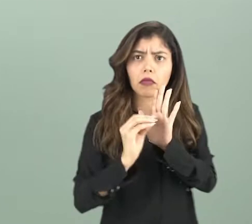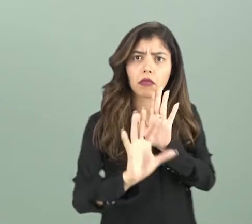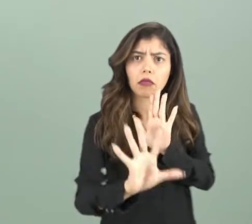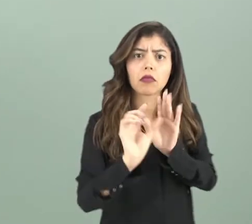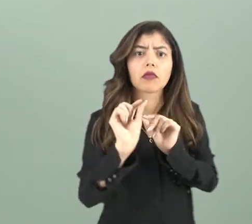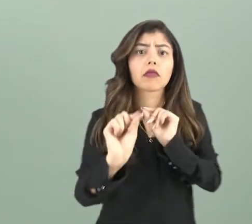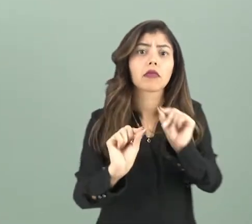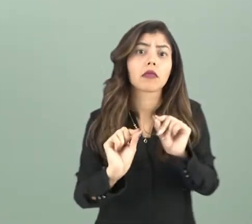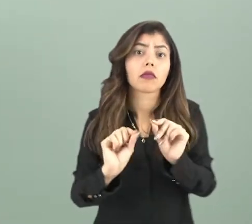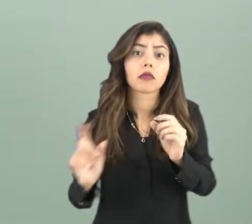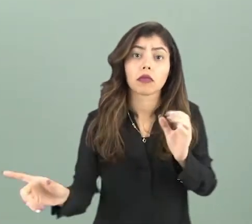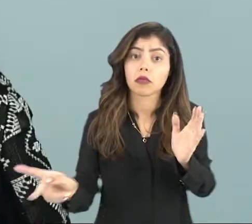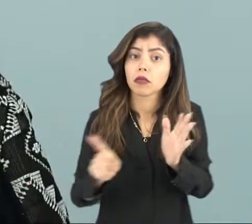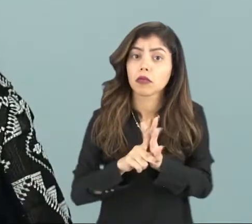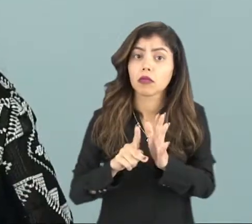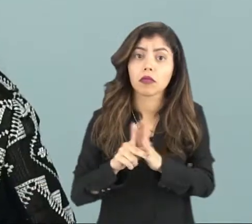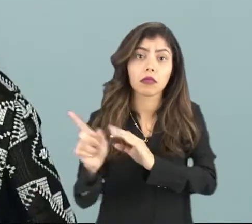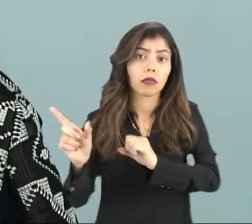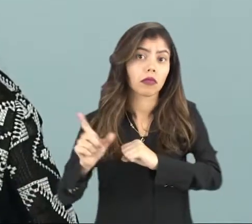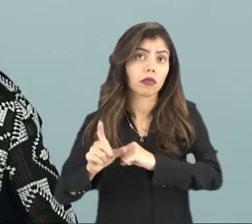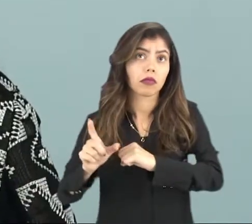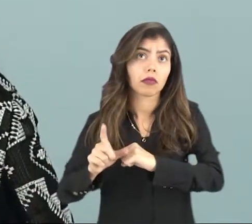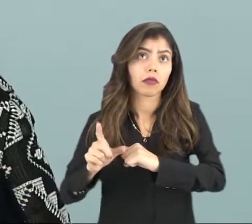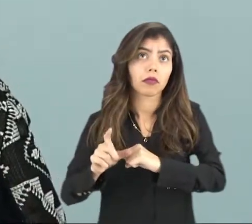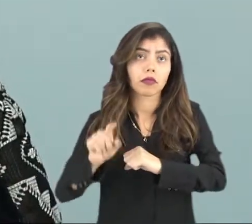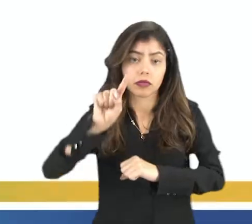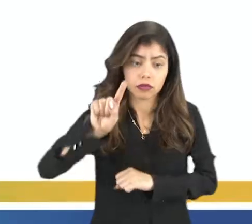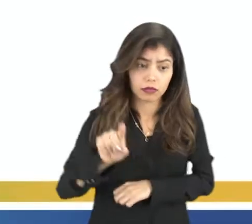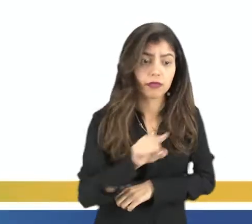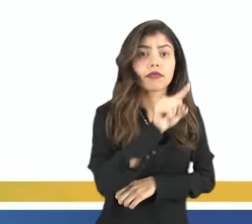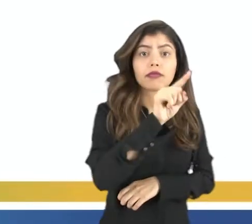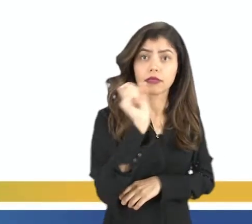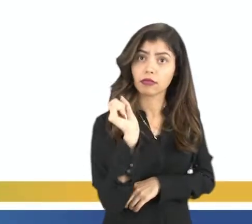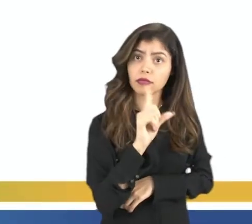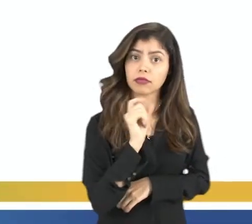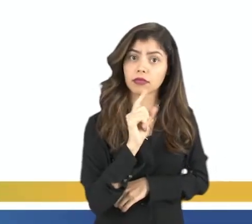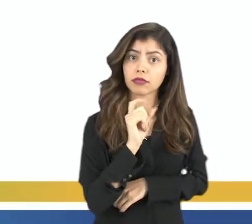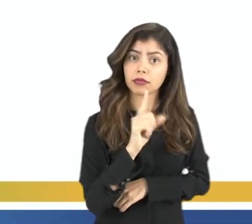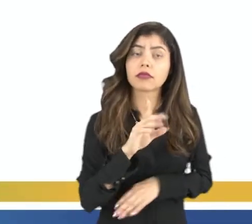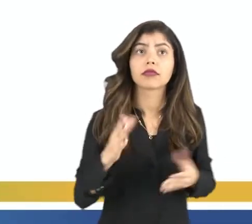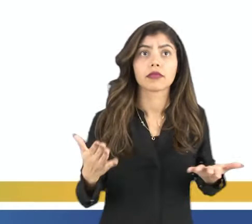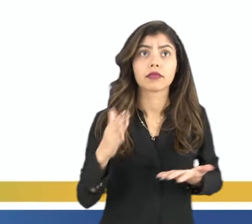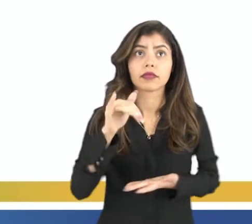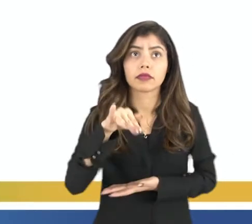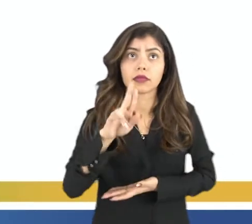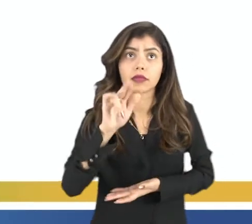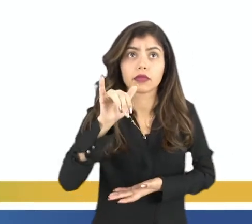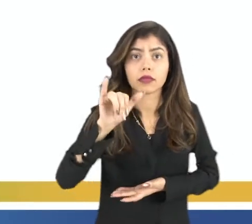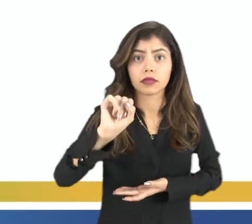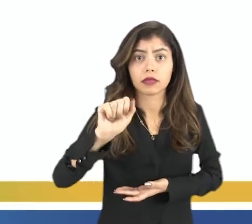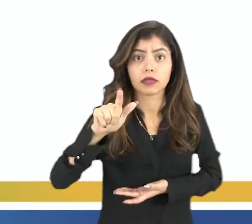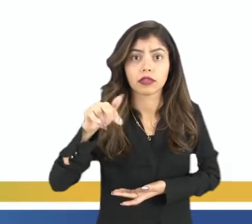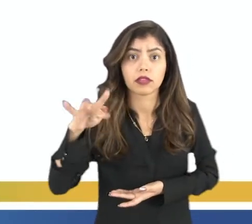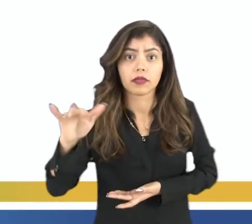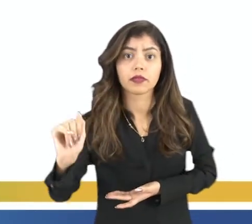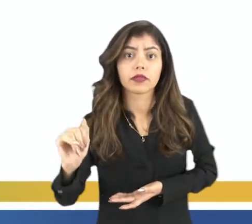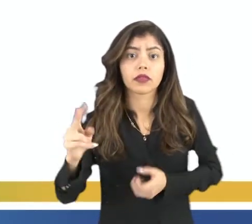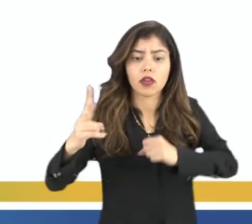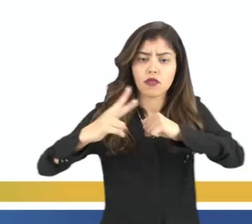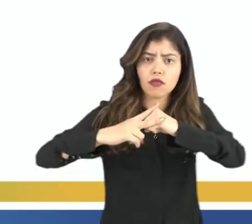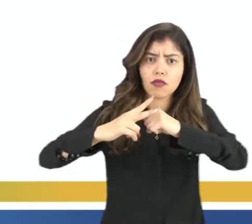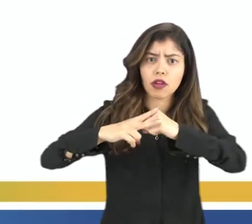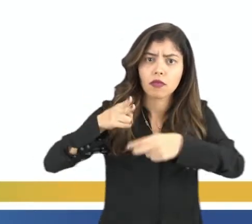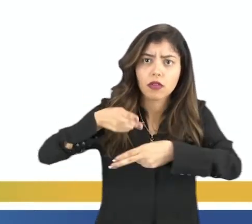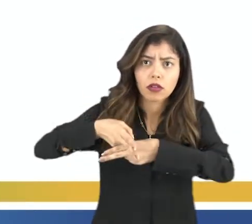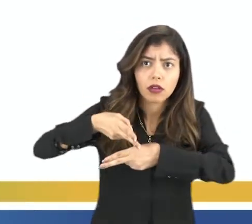reflete no próprio sujeito. Então, veja que eu coloquei aí essa setinha azul. O myself está se referindo à ação do verbo